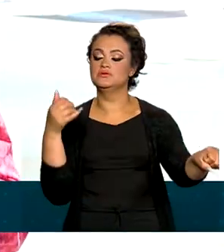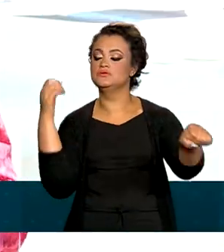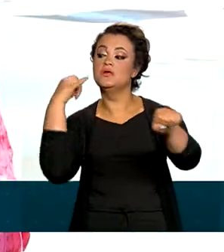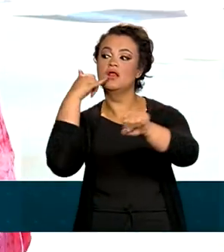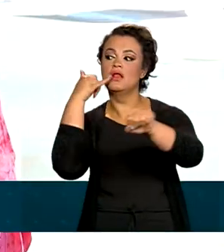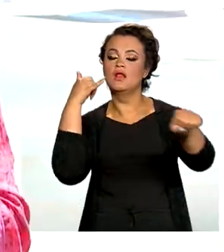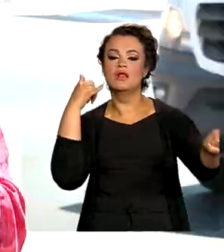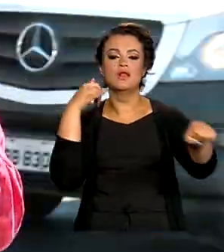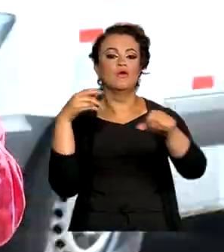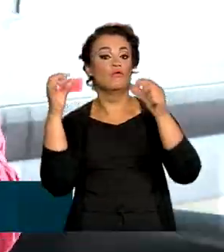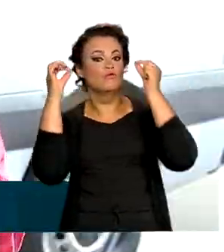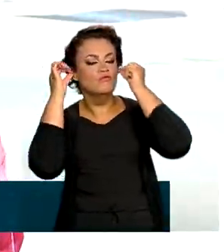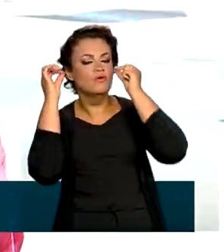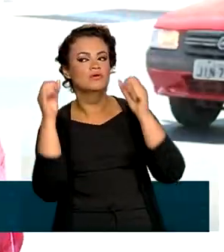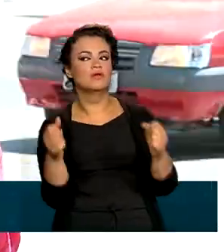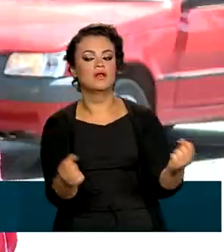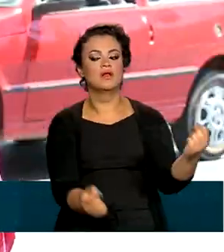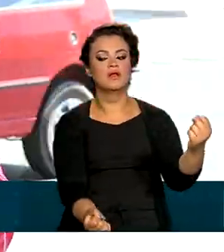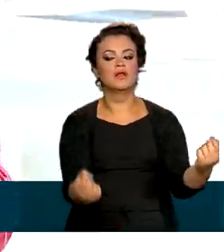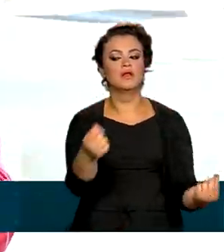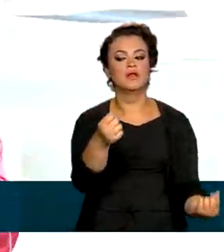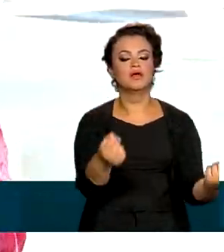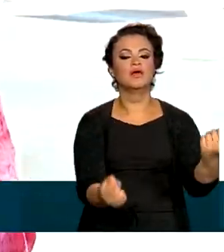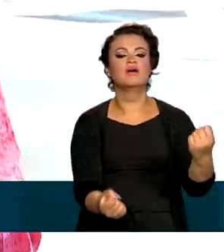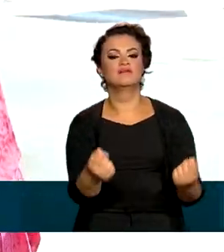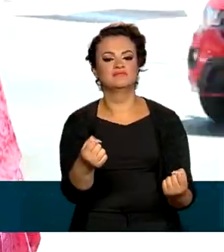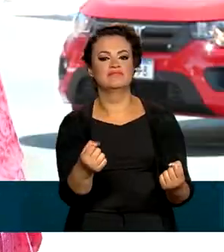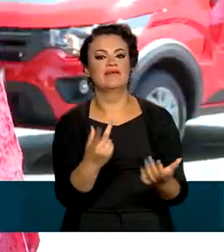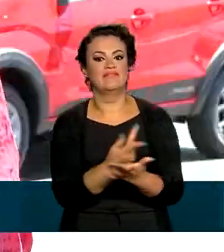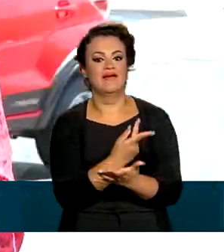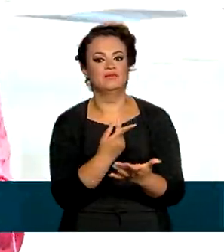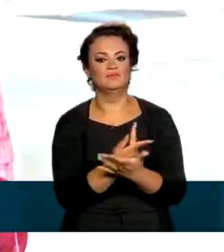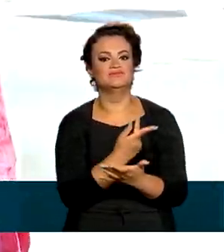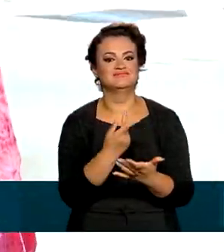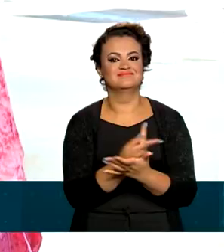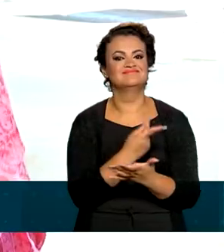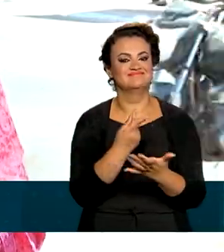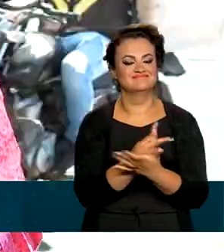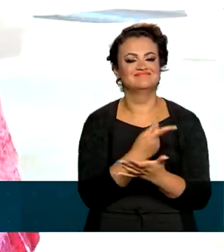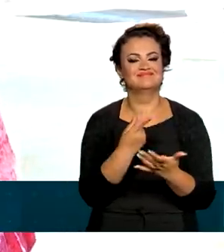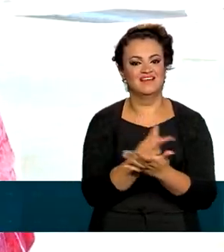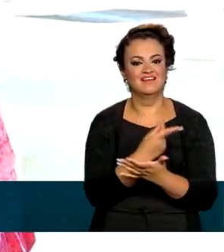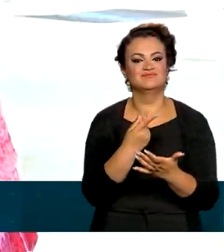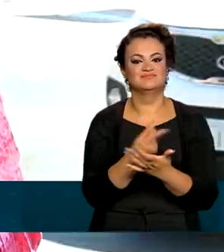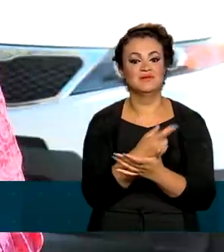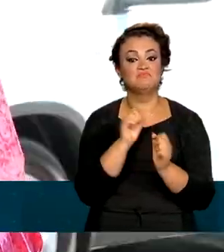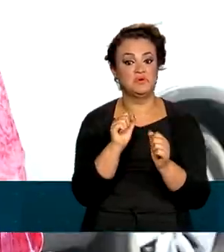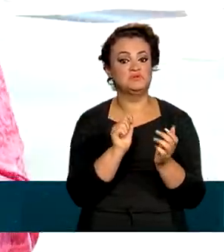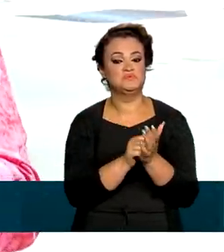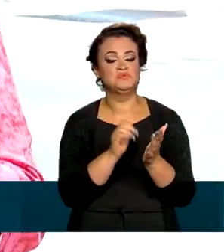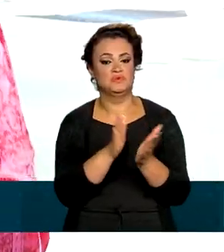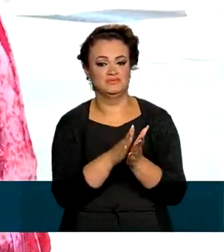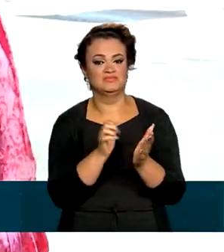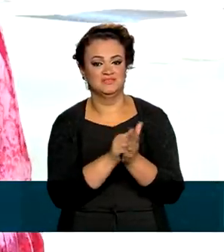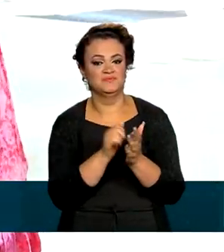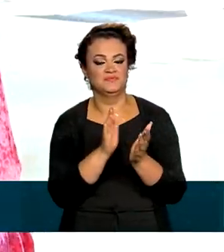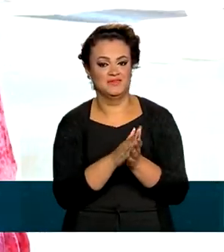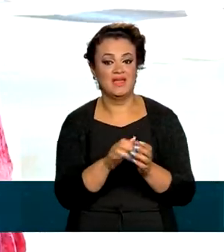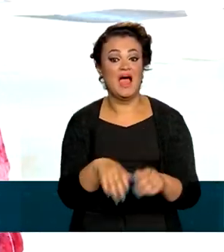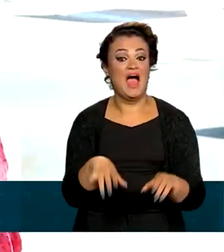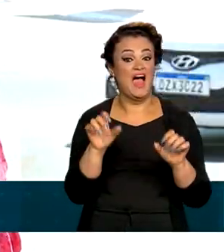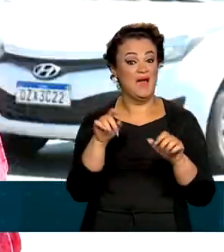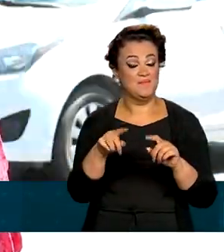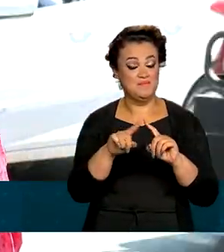usa fone de ouvidos conectados ao celular já comete infração média passível de multa. No caso de